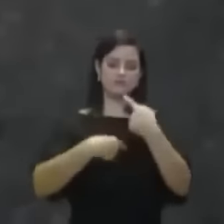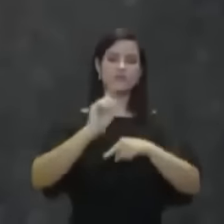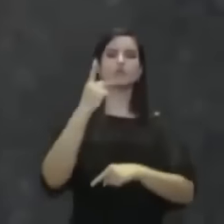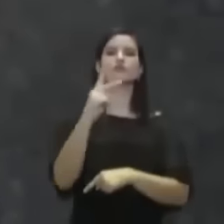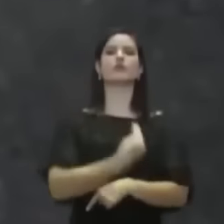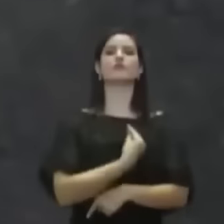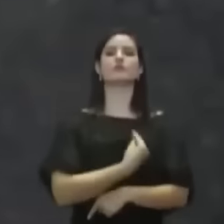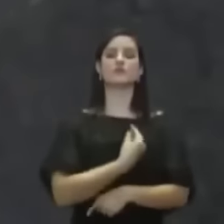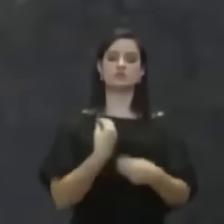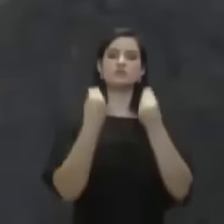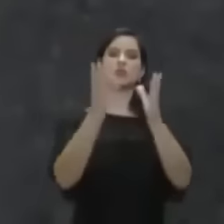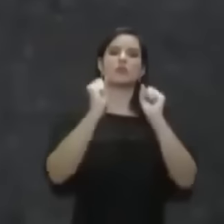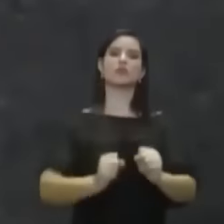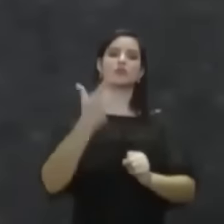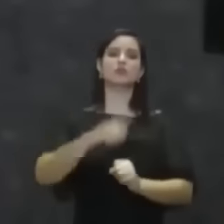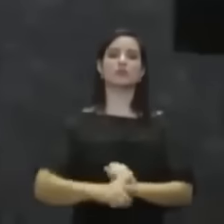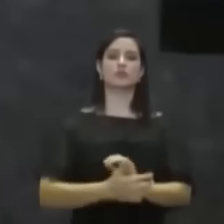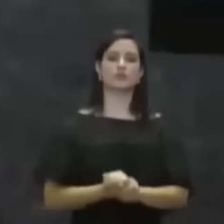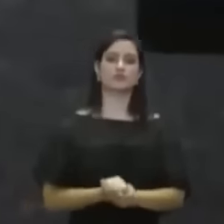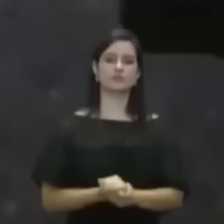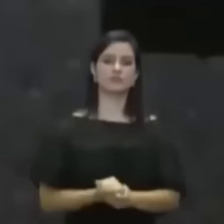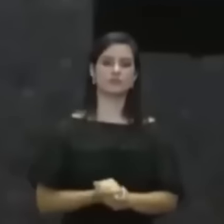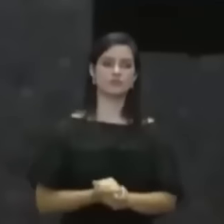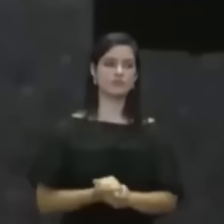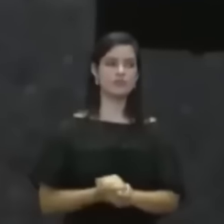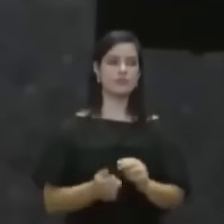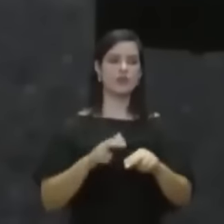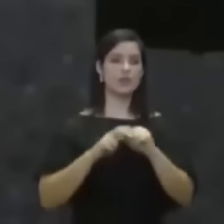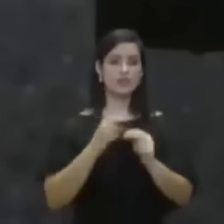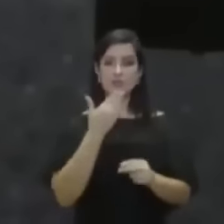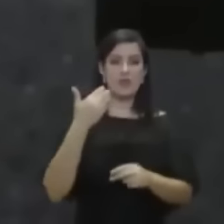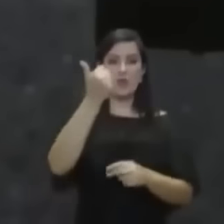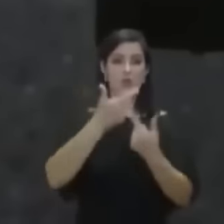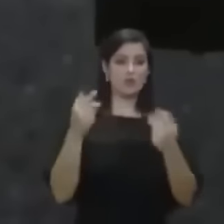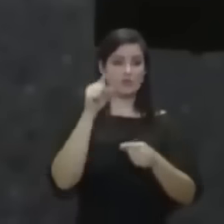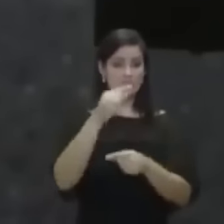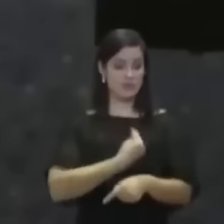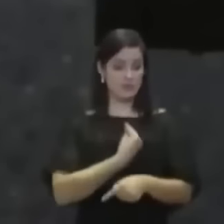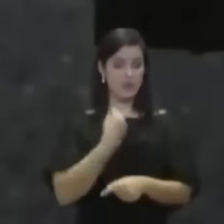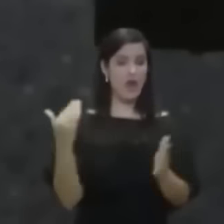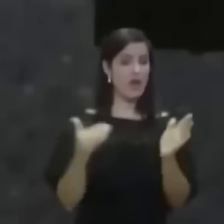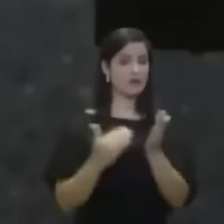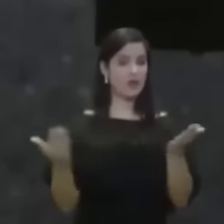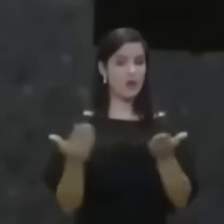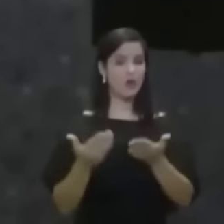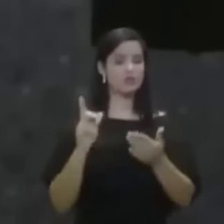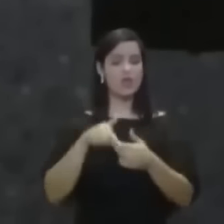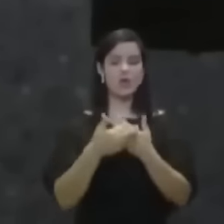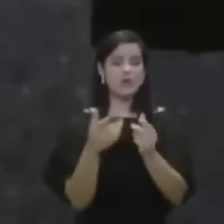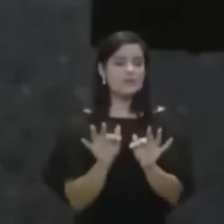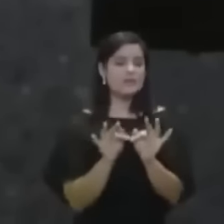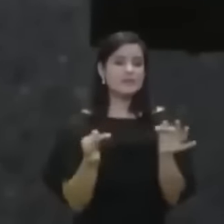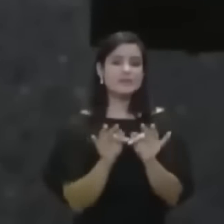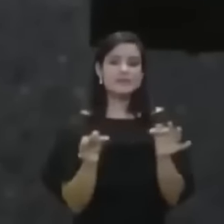para revestir você de poder, para que as melhores coisas que você já viveu até hoje, sejam medidas mínimas do que Deus vai fazer